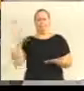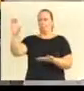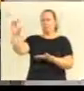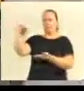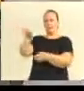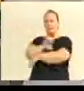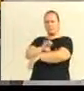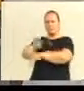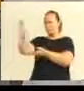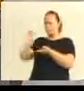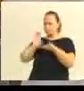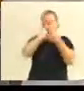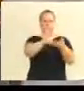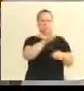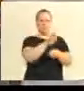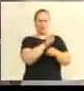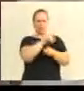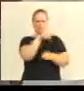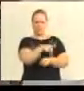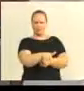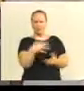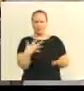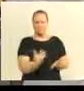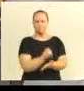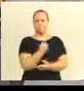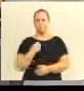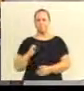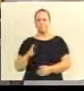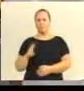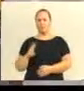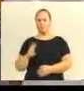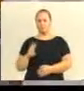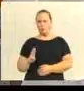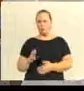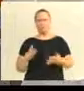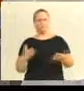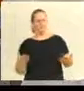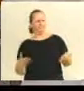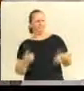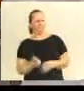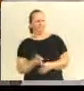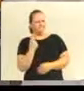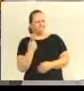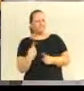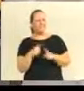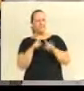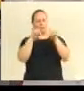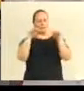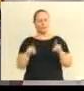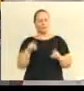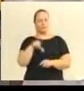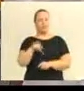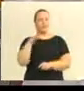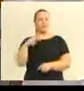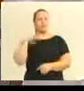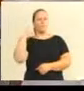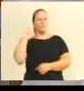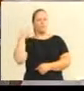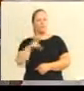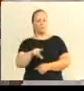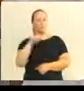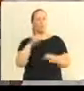dinheiro de onde é prioridade para colocá lá para salvar o euro enquanto isso comissionados indicados de vereadores e políticos que não assinou a cpi do transporte entre